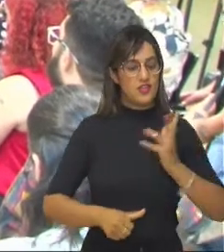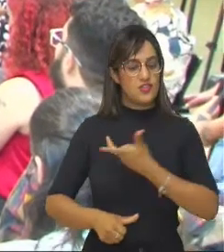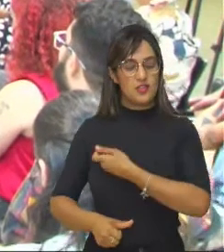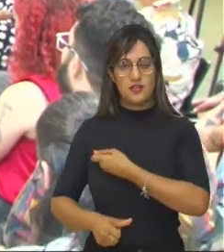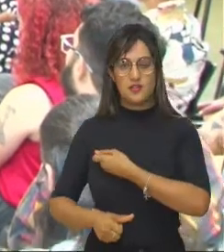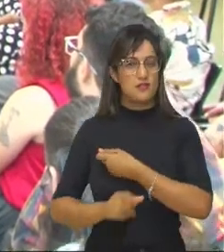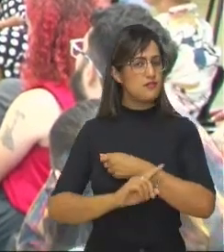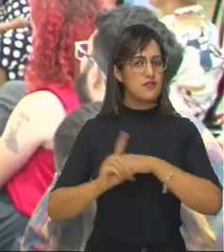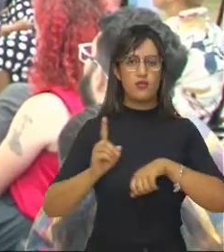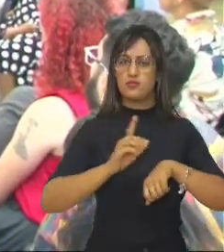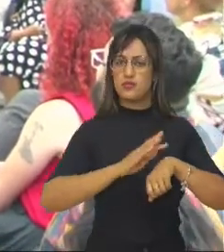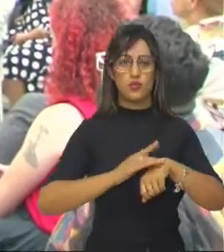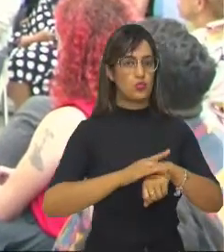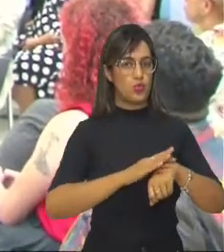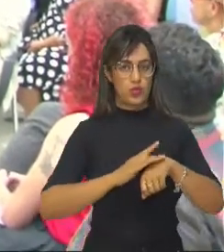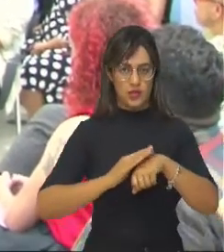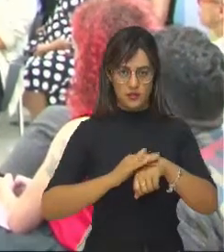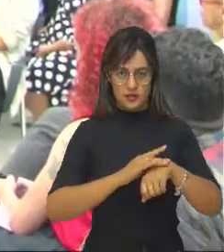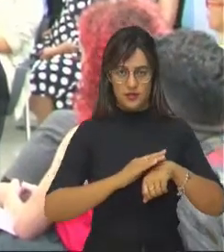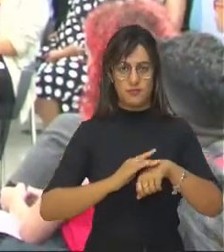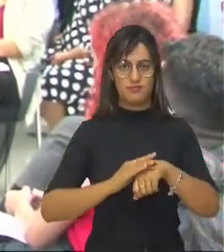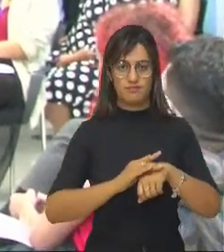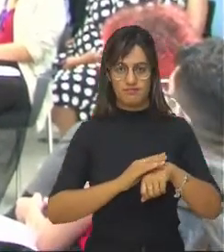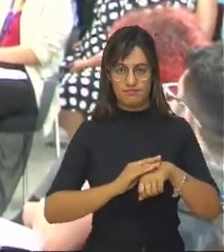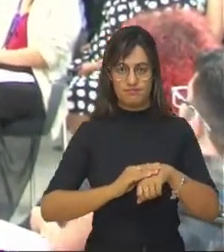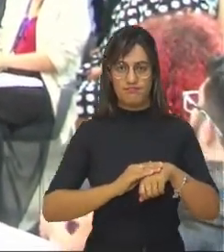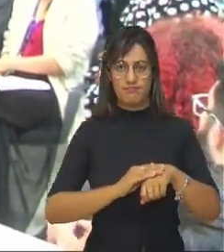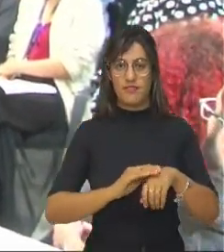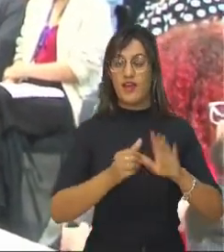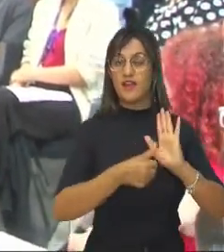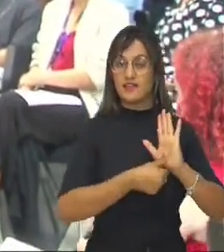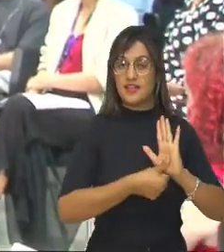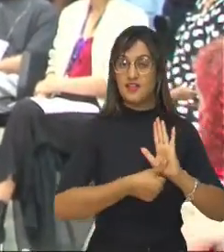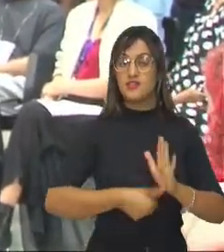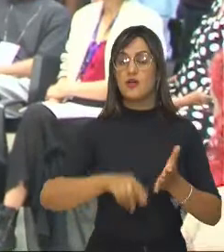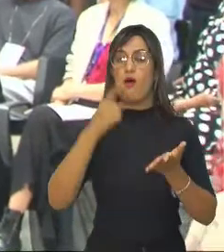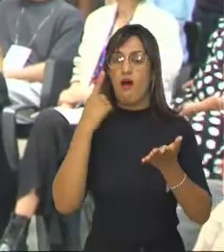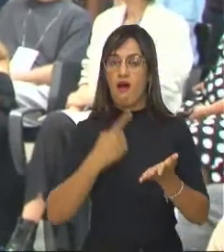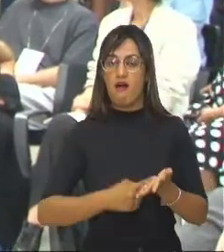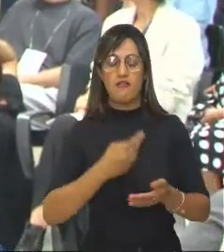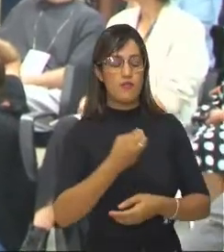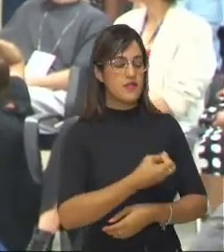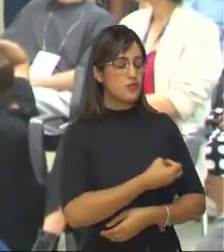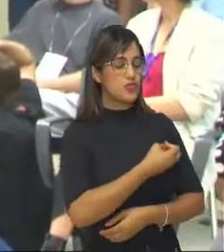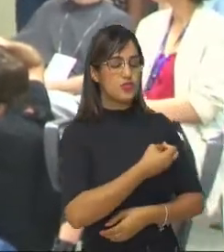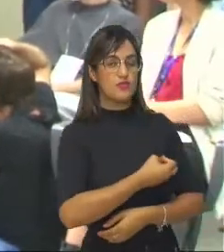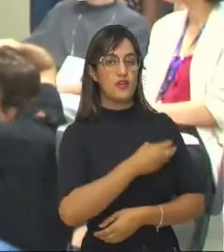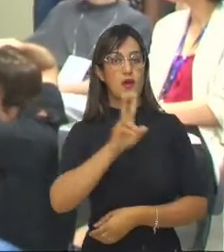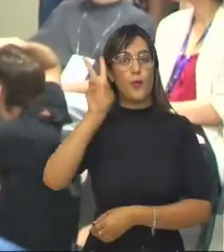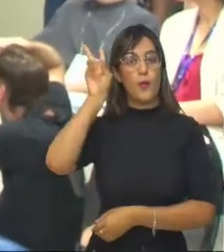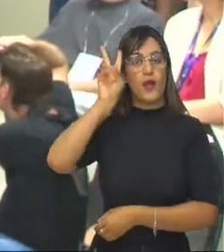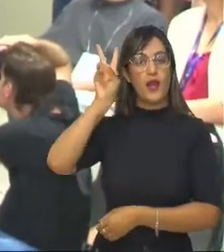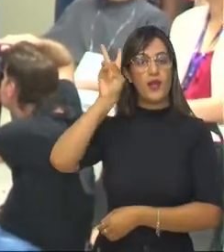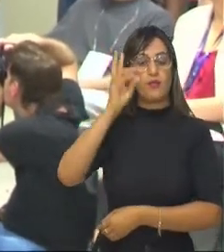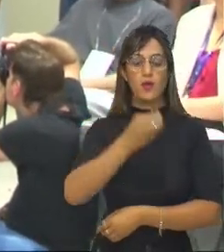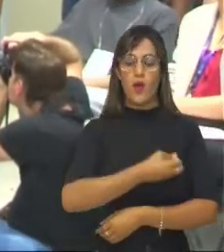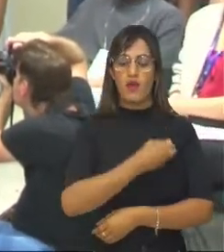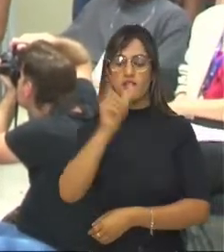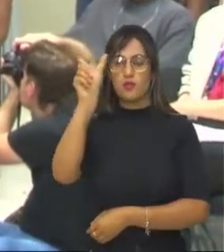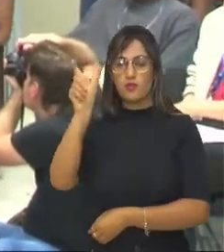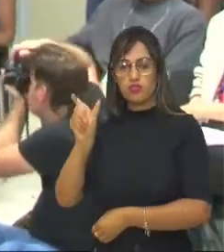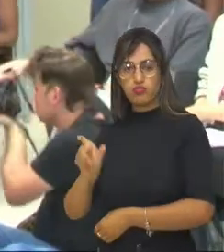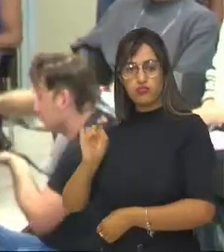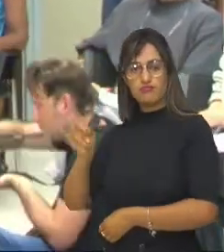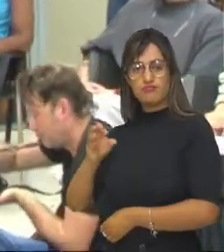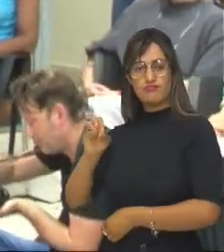patológicas. As identidades trans são afirmação de vida, porque lembrando a vida de João Nery,